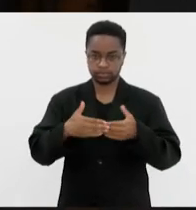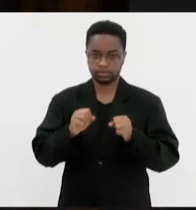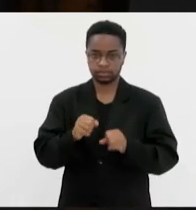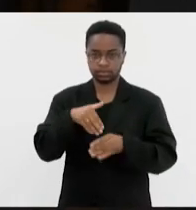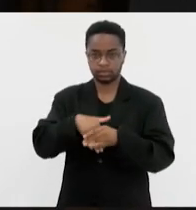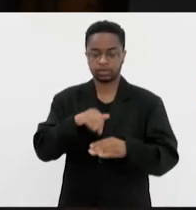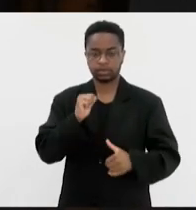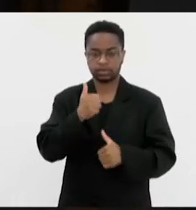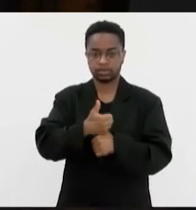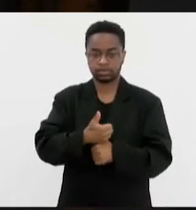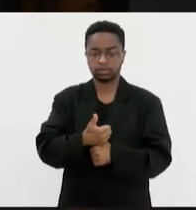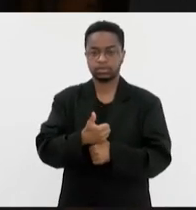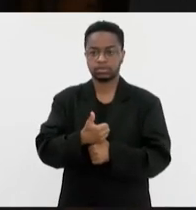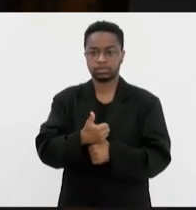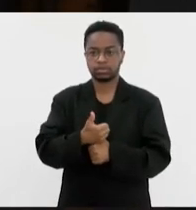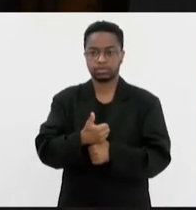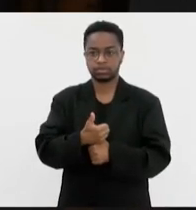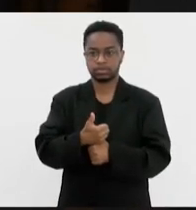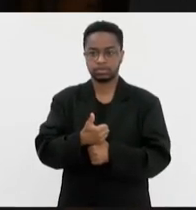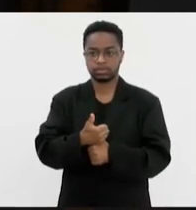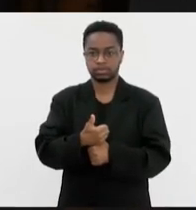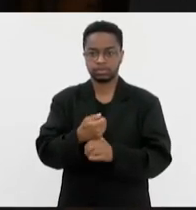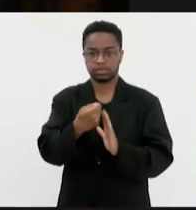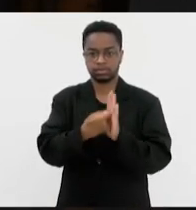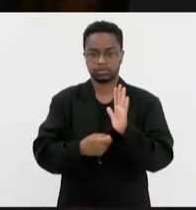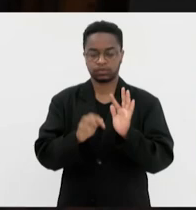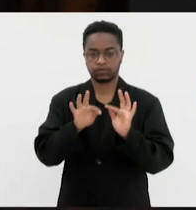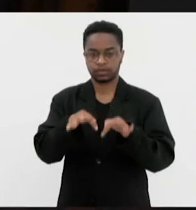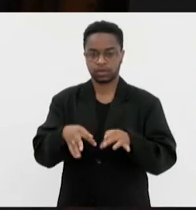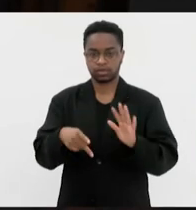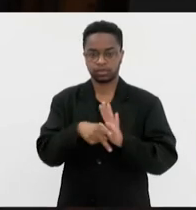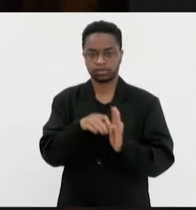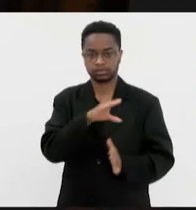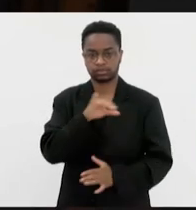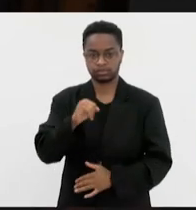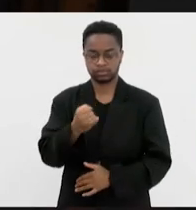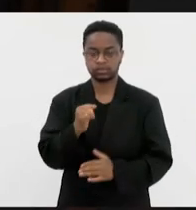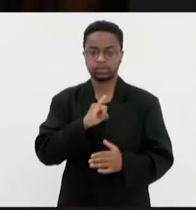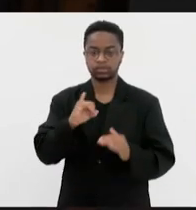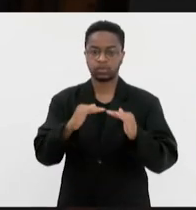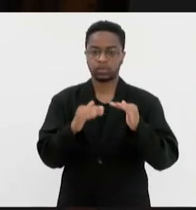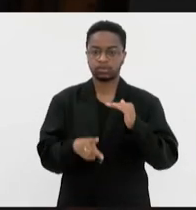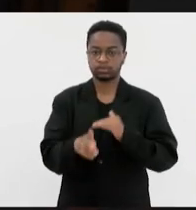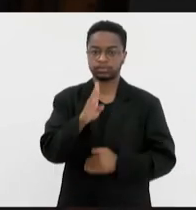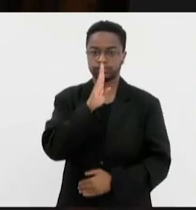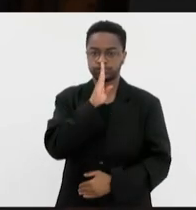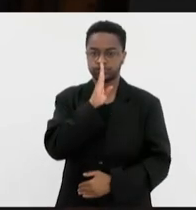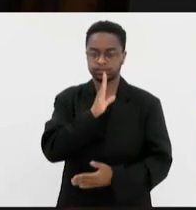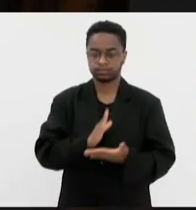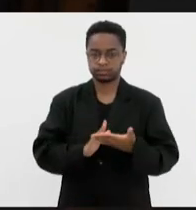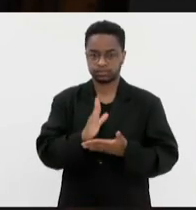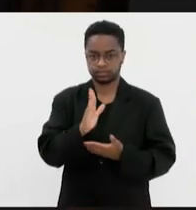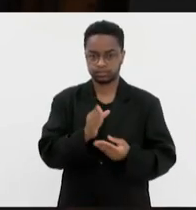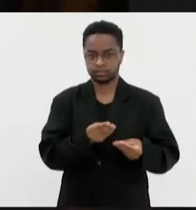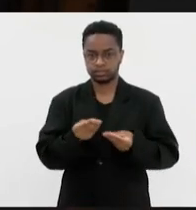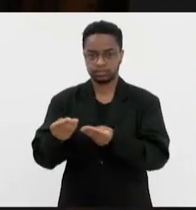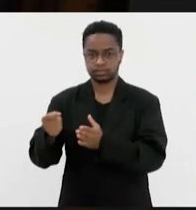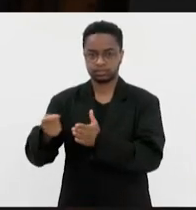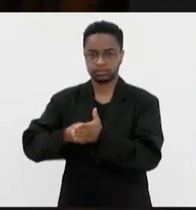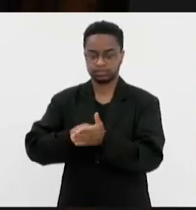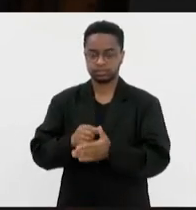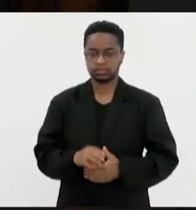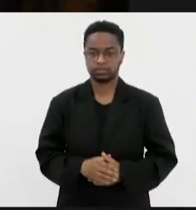votação substitutiva da forma final da CCJ. Senhores que aprovam, permaneçam como estão. Aprovado, vai